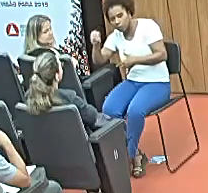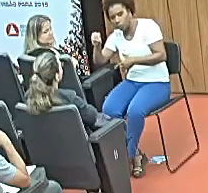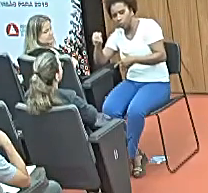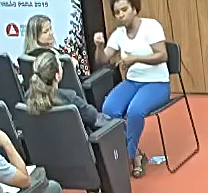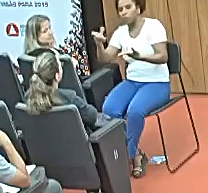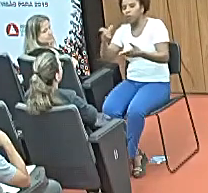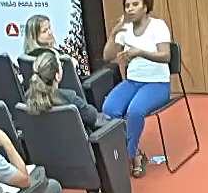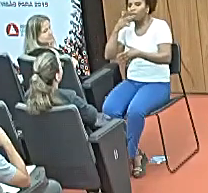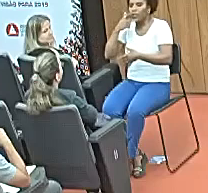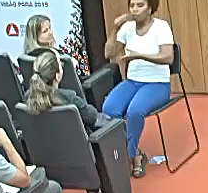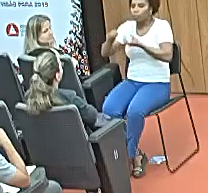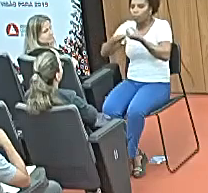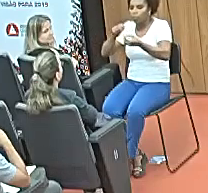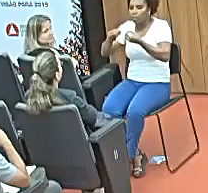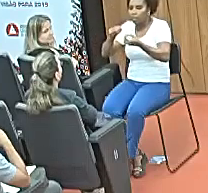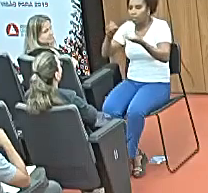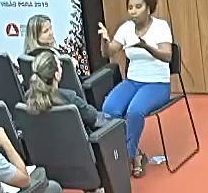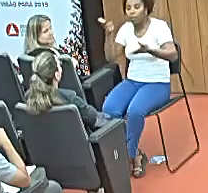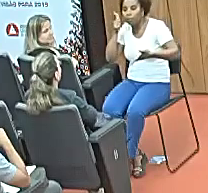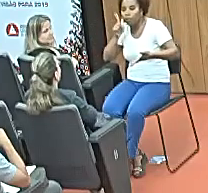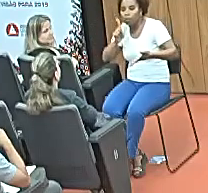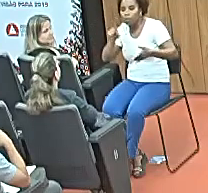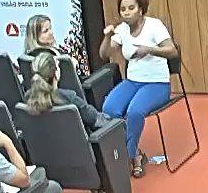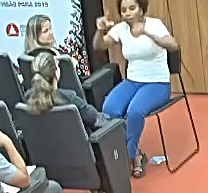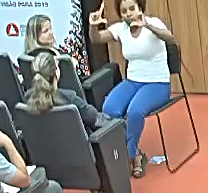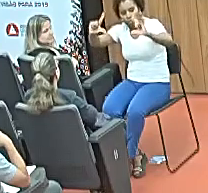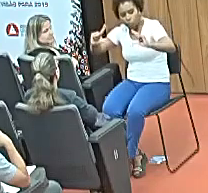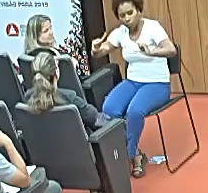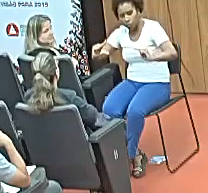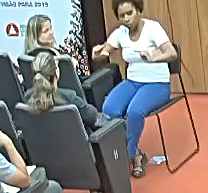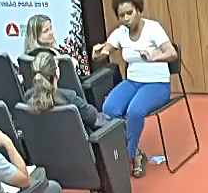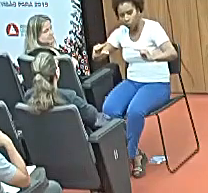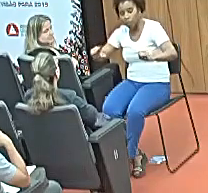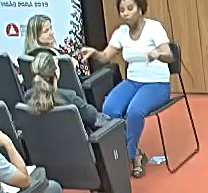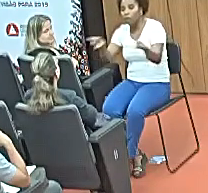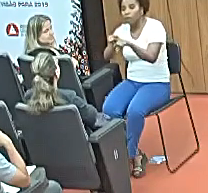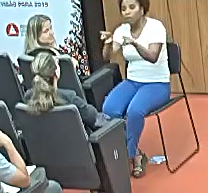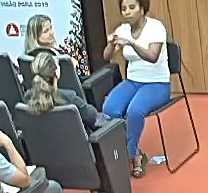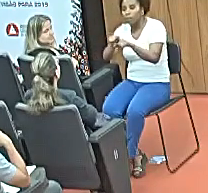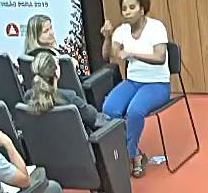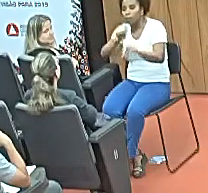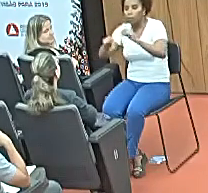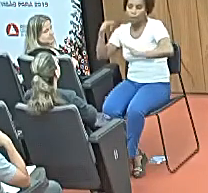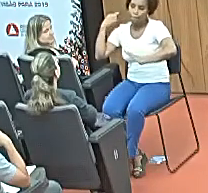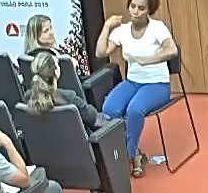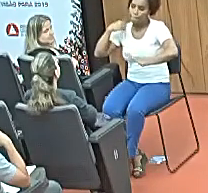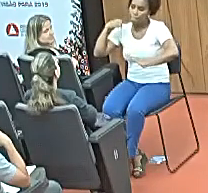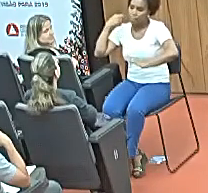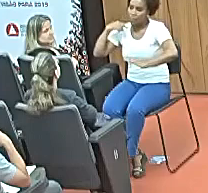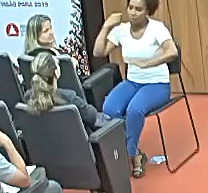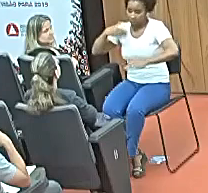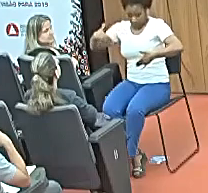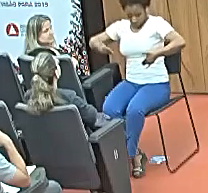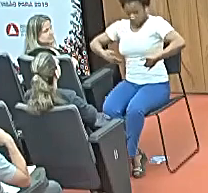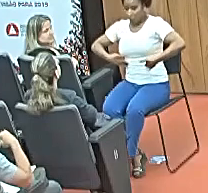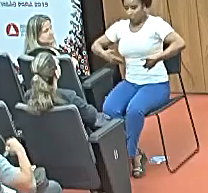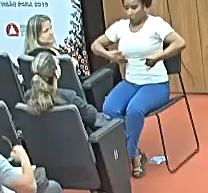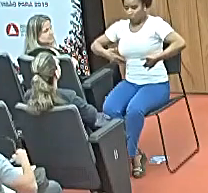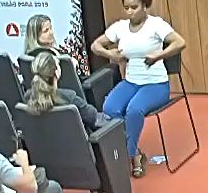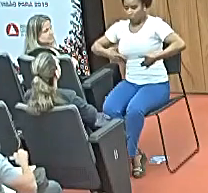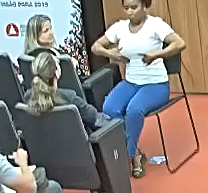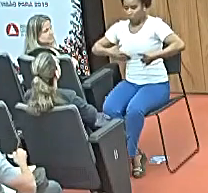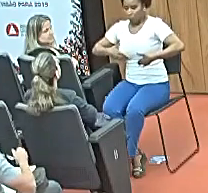73 minas sem fome como estratégia de promoção da segurança alimentar e nutricional sustentável